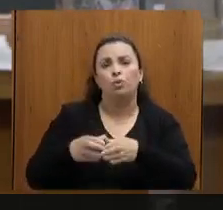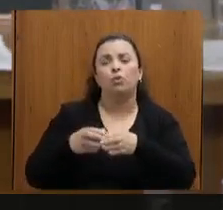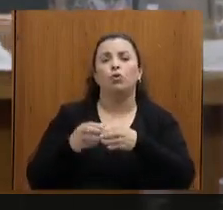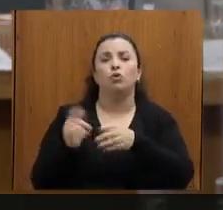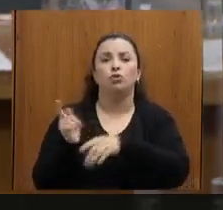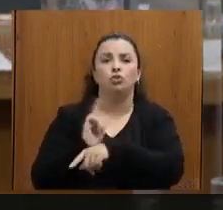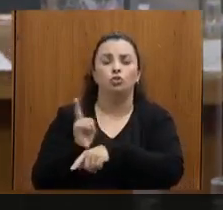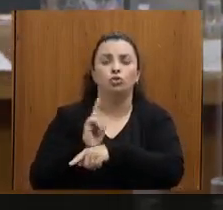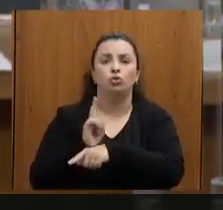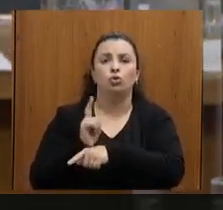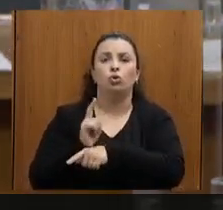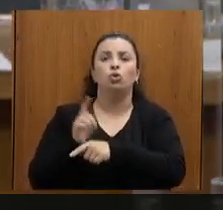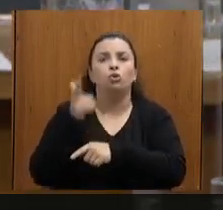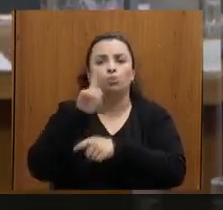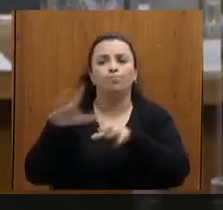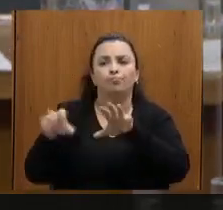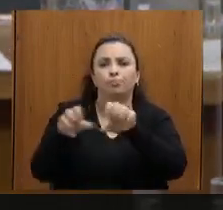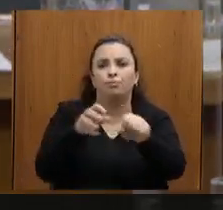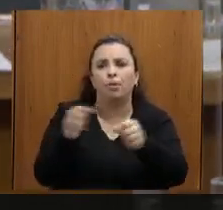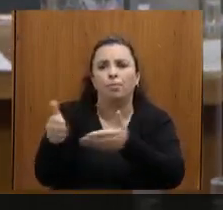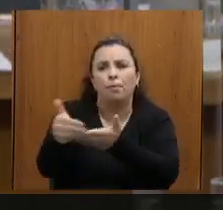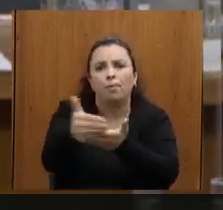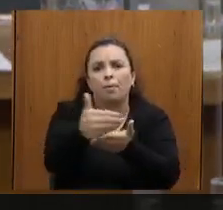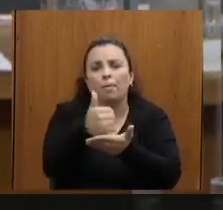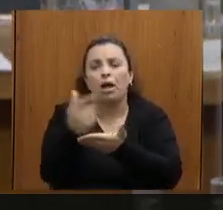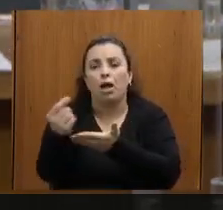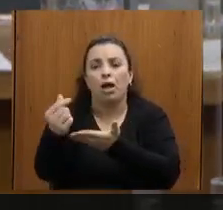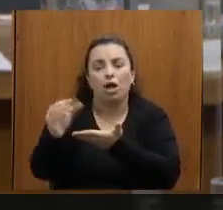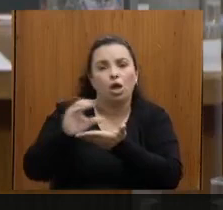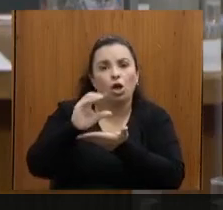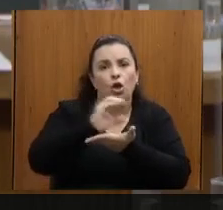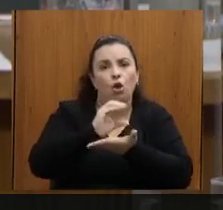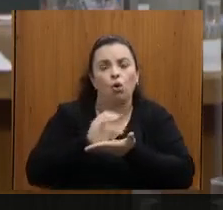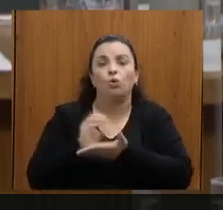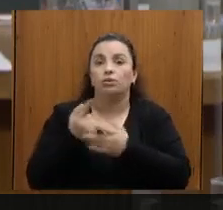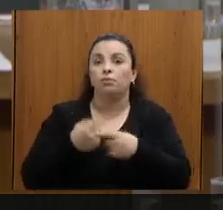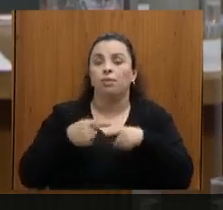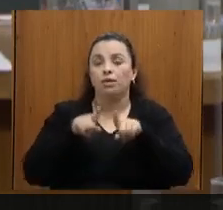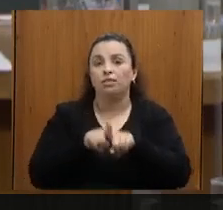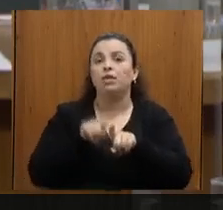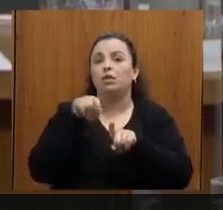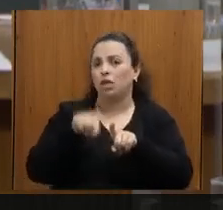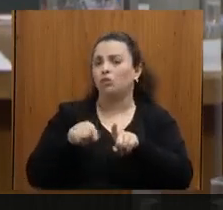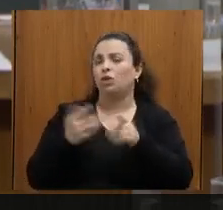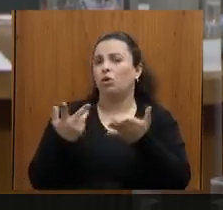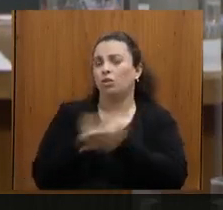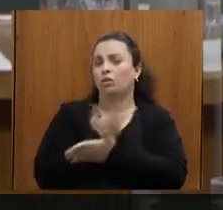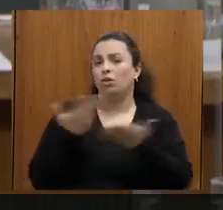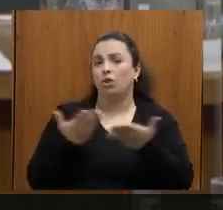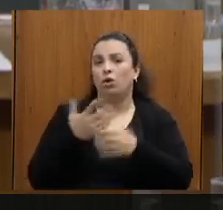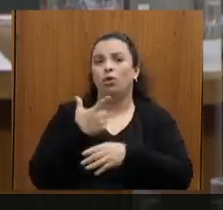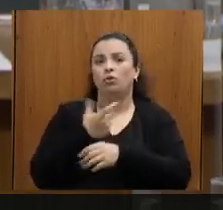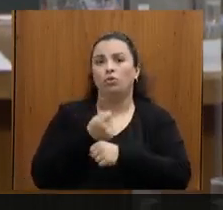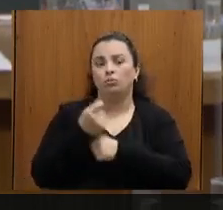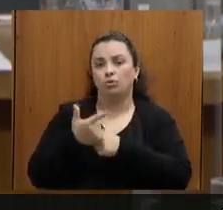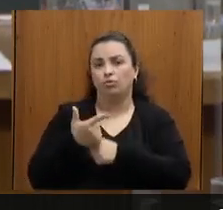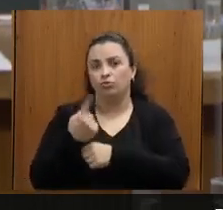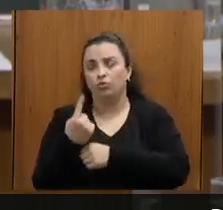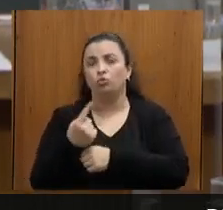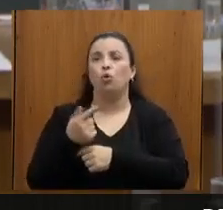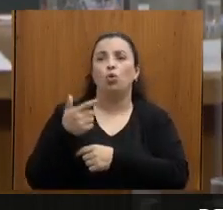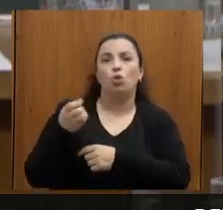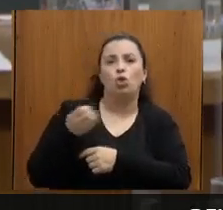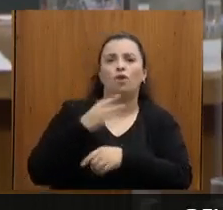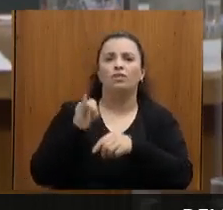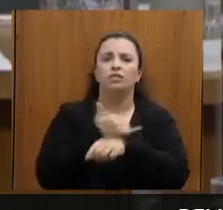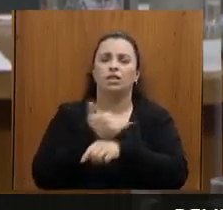Parceiros, isso é algo que fizemos nesse ano de 2021, para buscar novas formas de captar recursos,